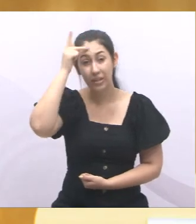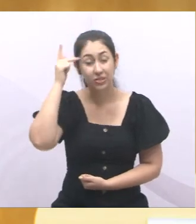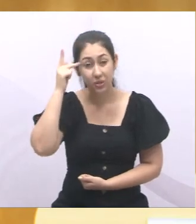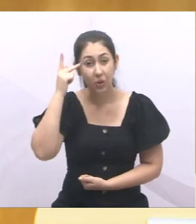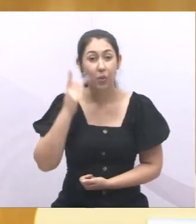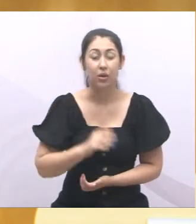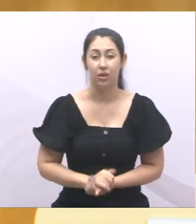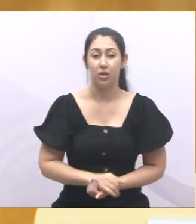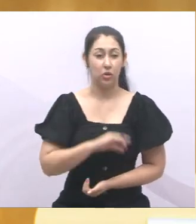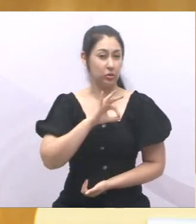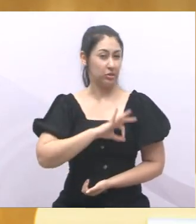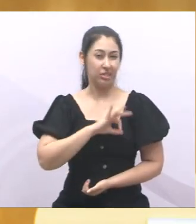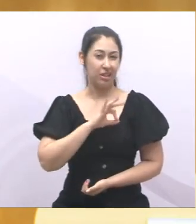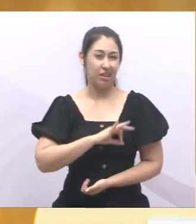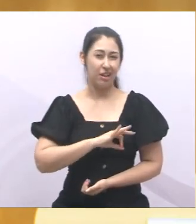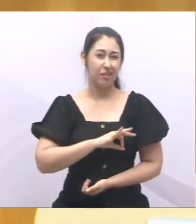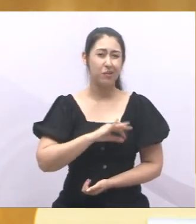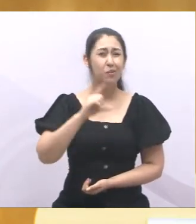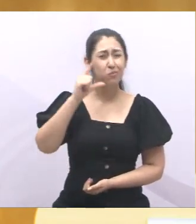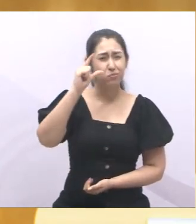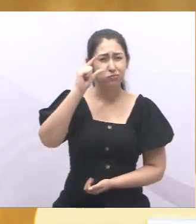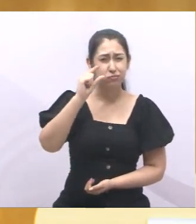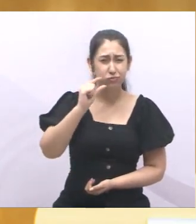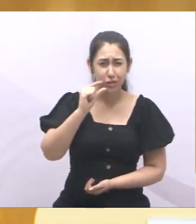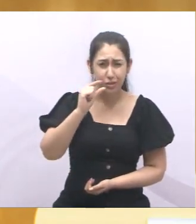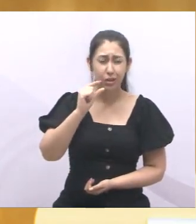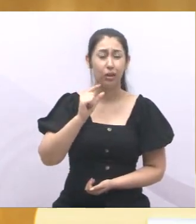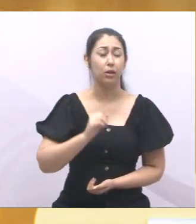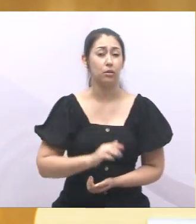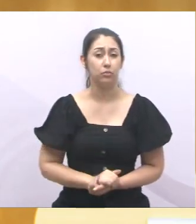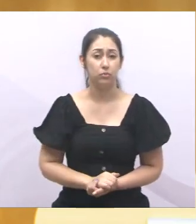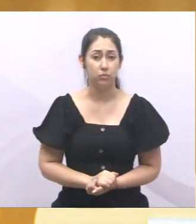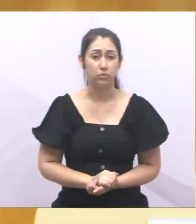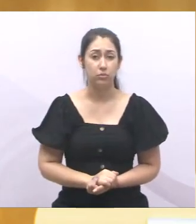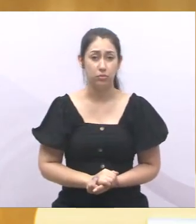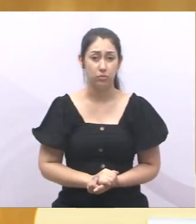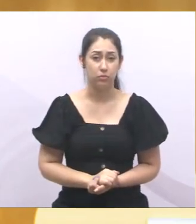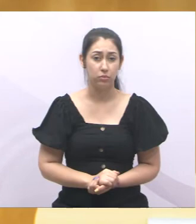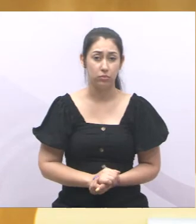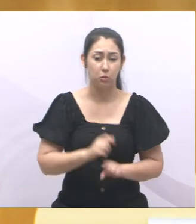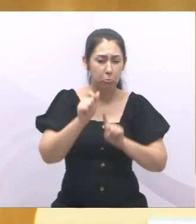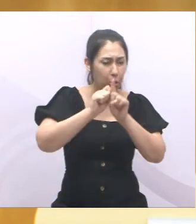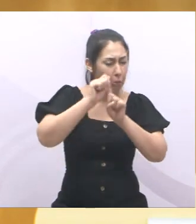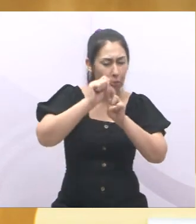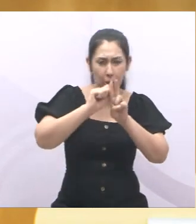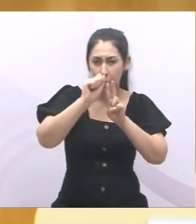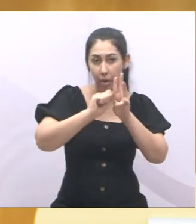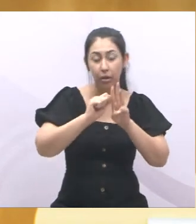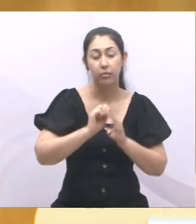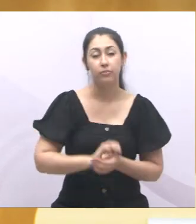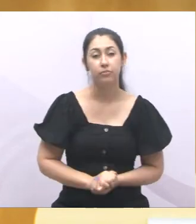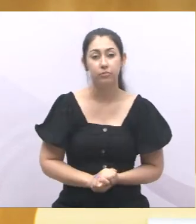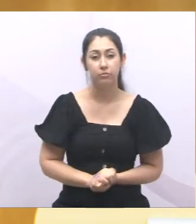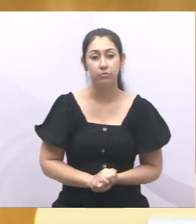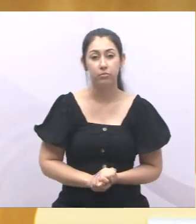de meio salário mínimo de renda per capita mensal, ou seja,